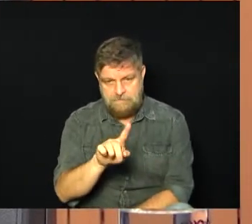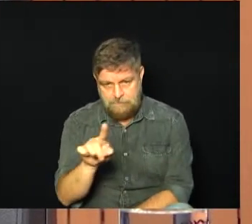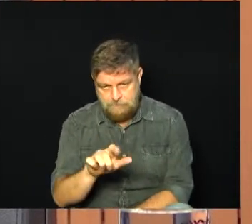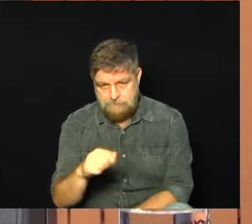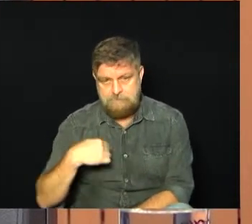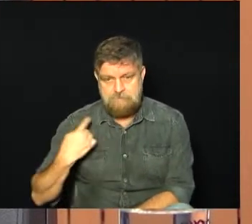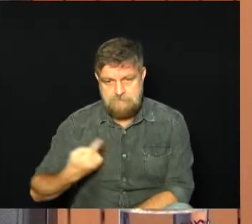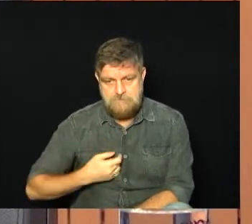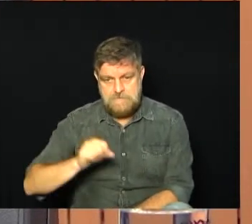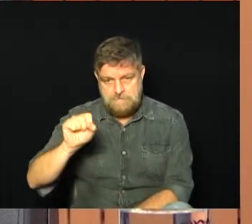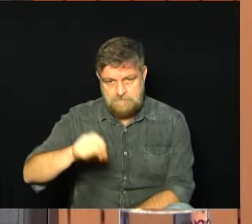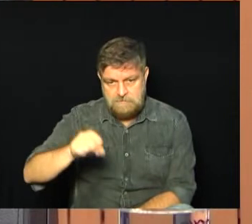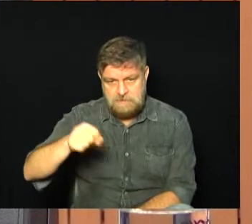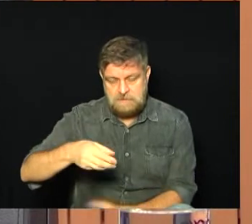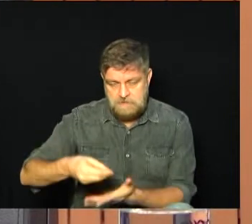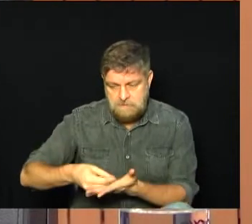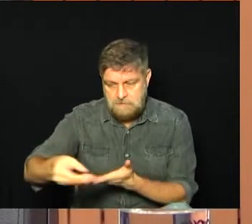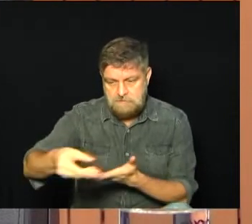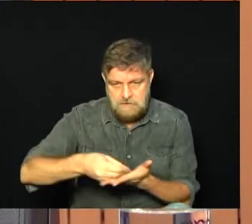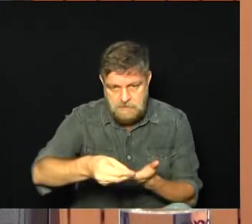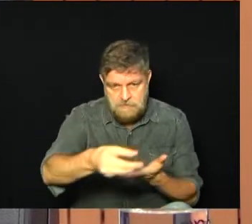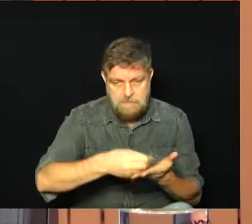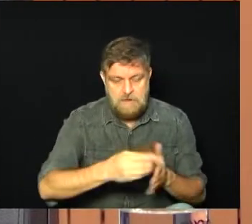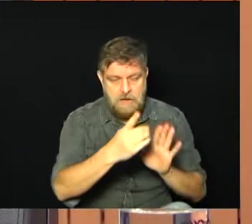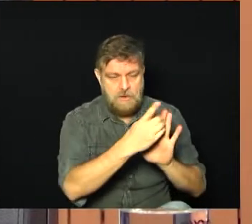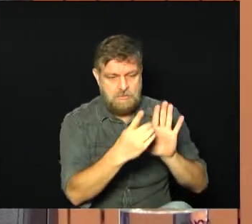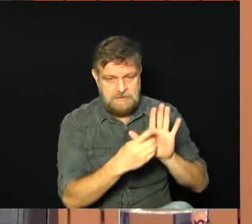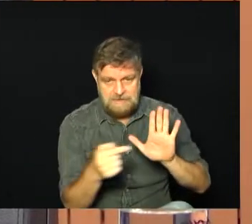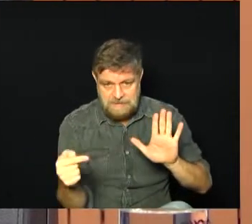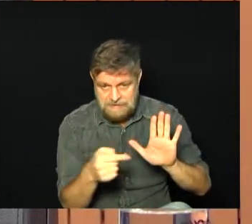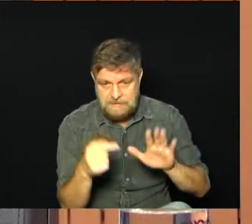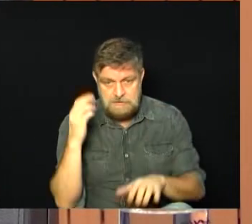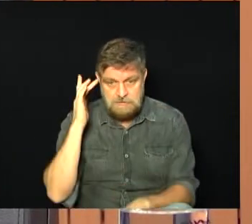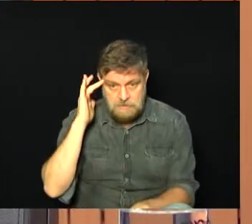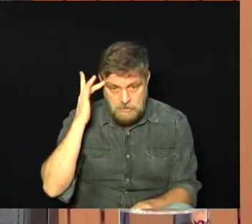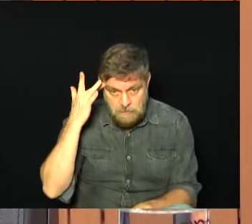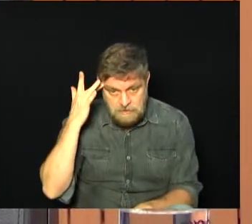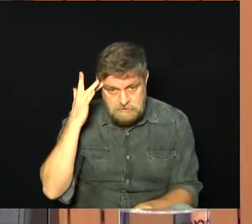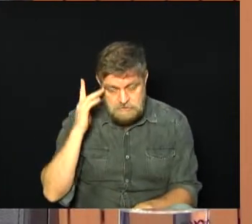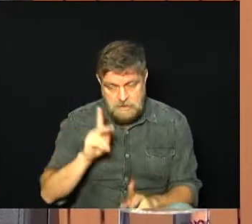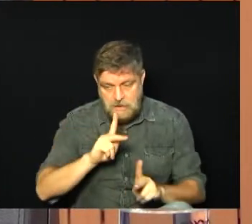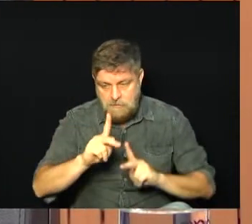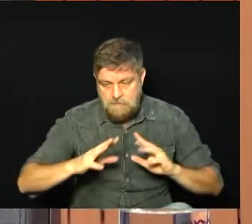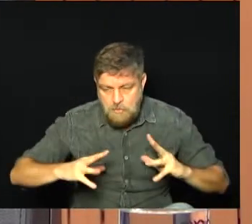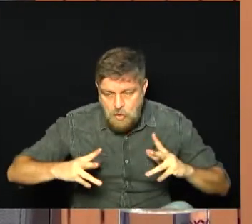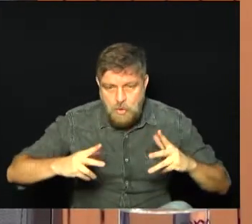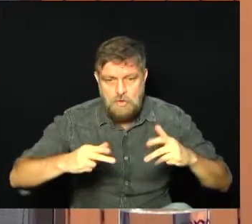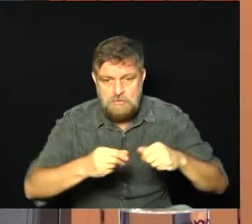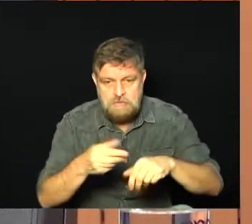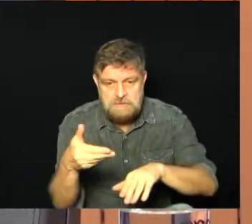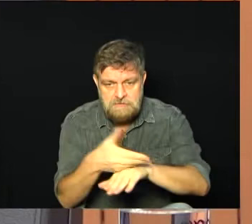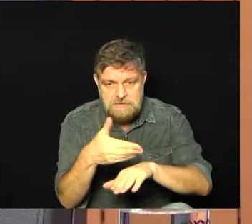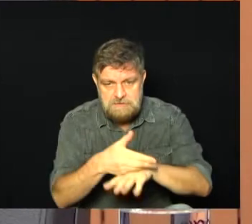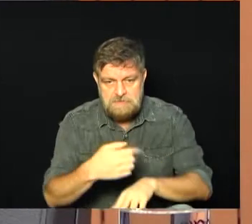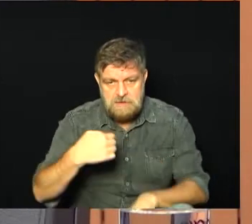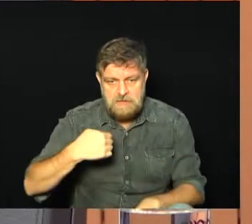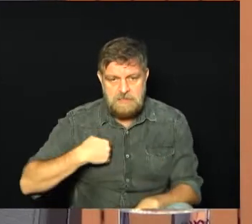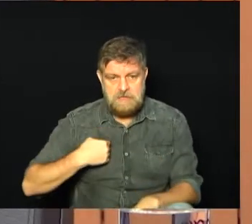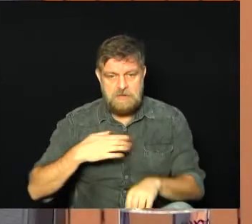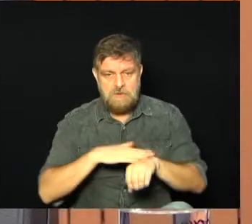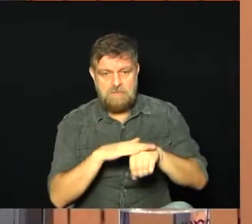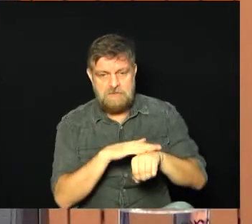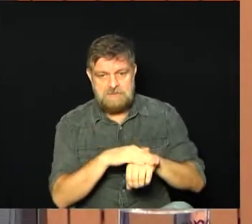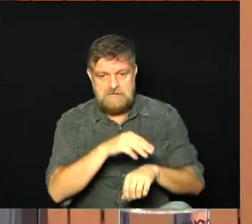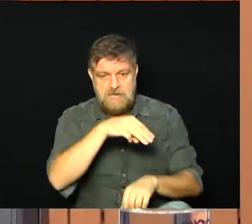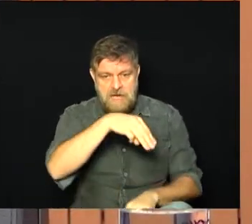sim, né, inclusive o decreto, eu acho que é uma participação com todos. Coloquei aqui para a Mariana também,